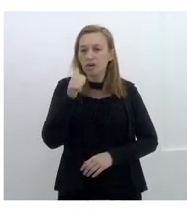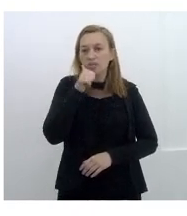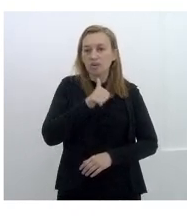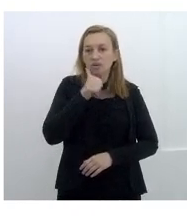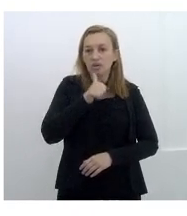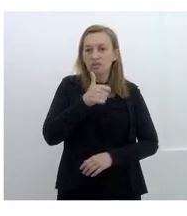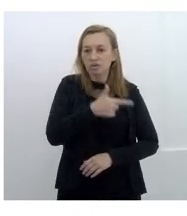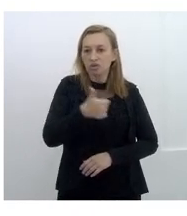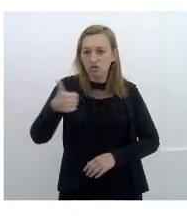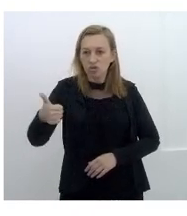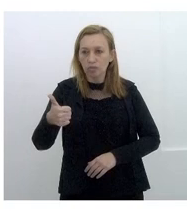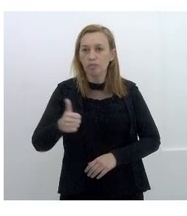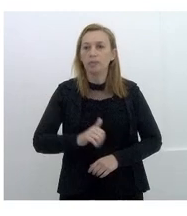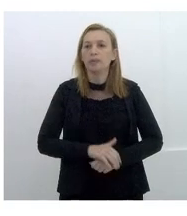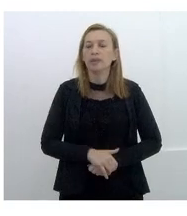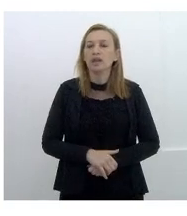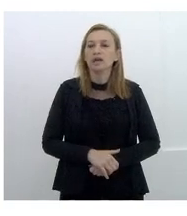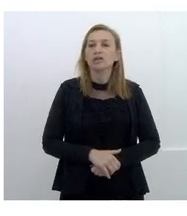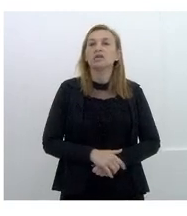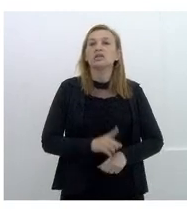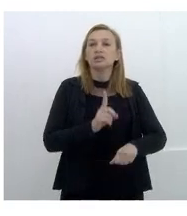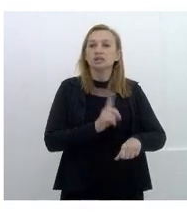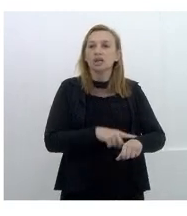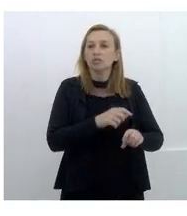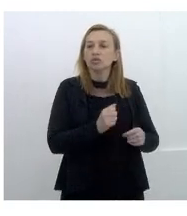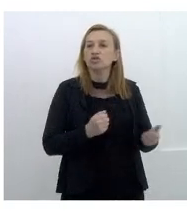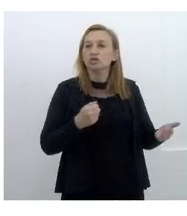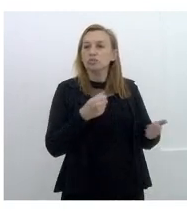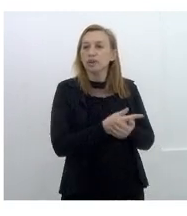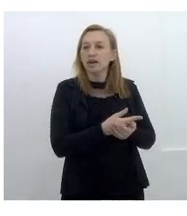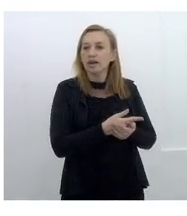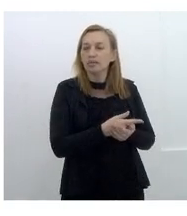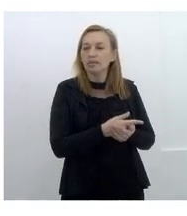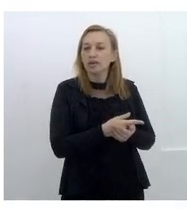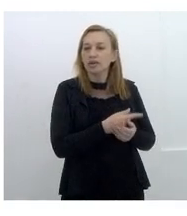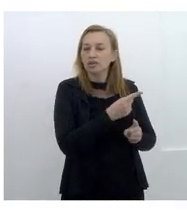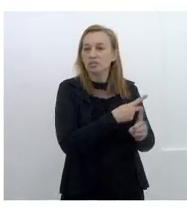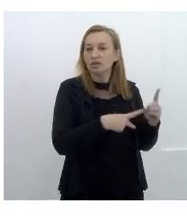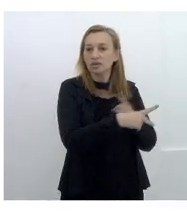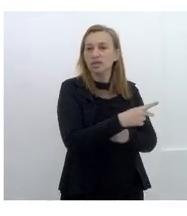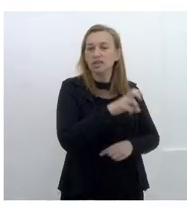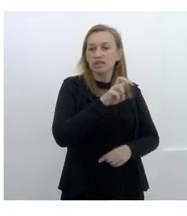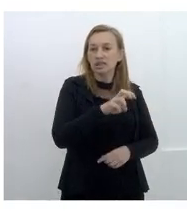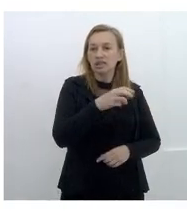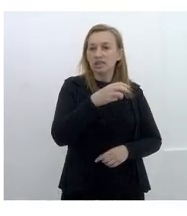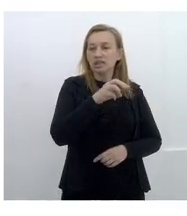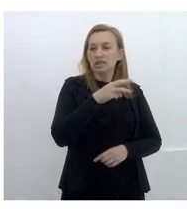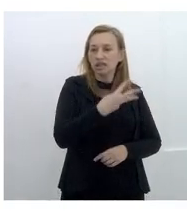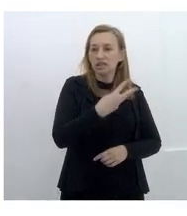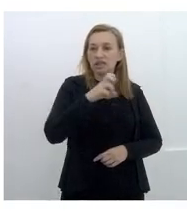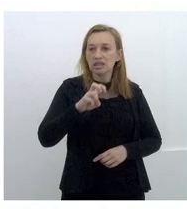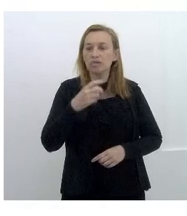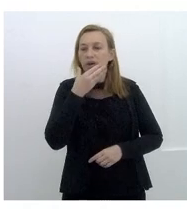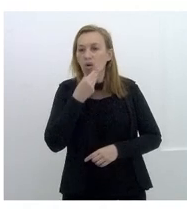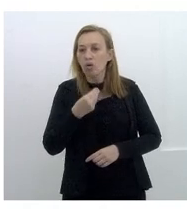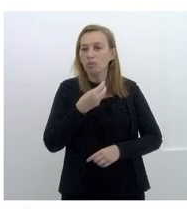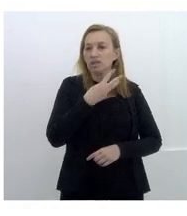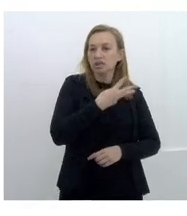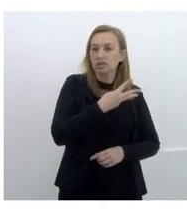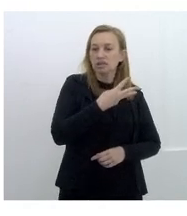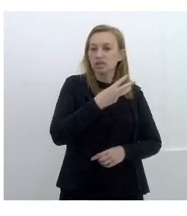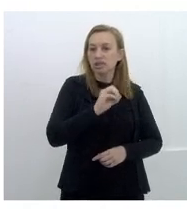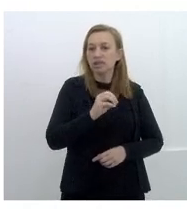a partir 2021 tempo de contribuição 35 para homens e 30 para mulheres e